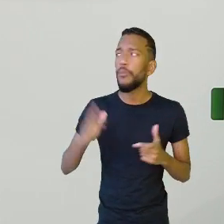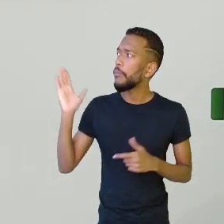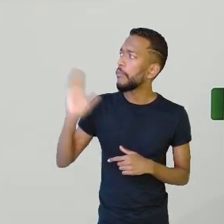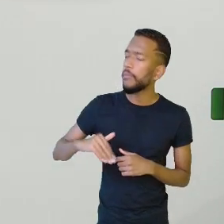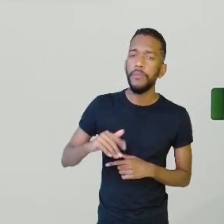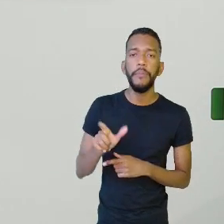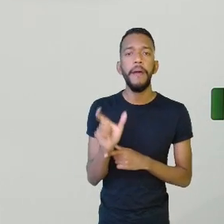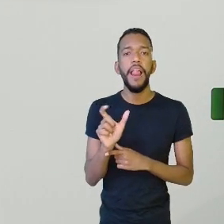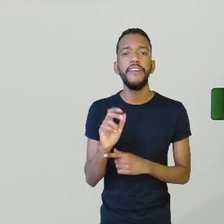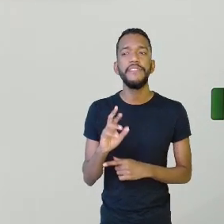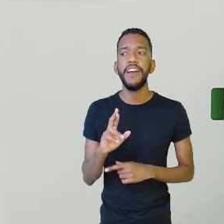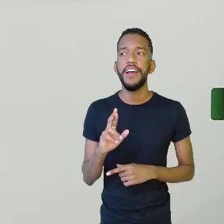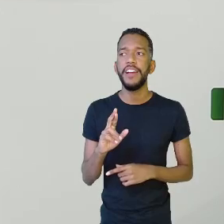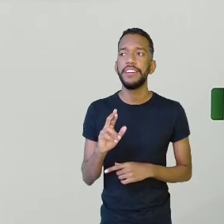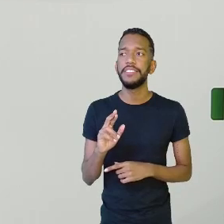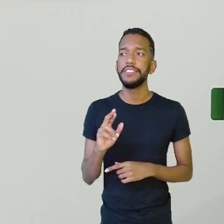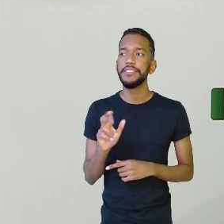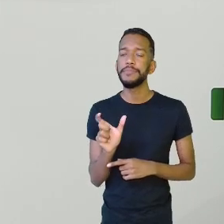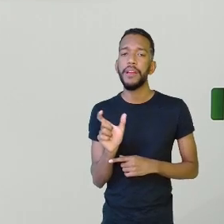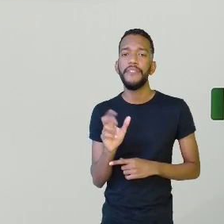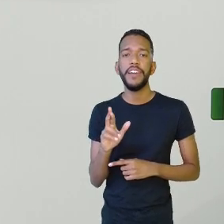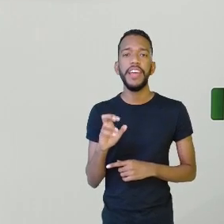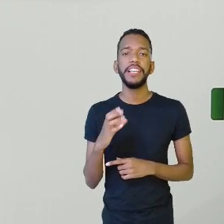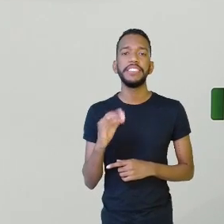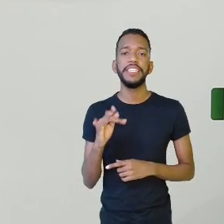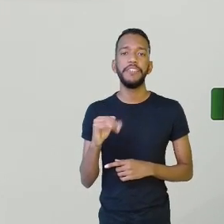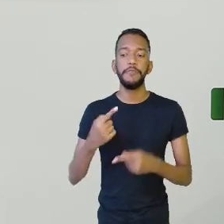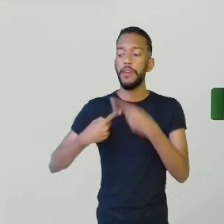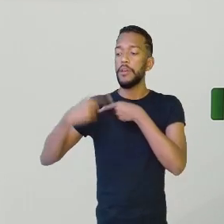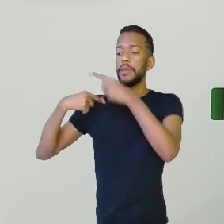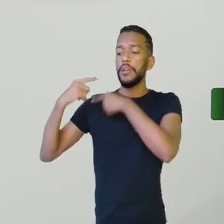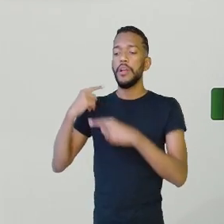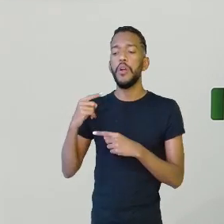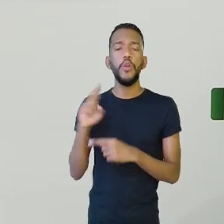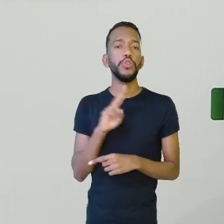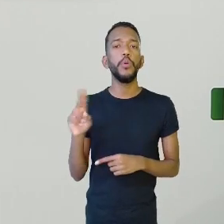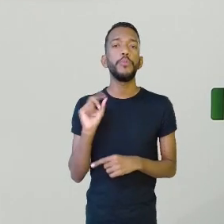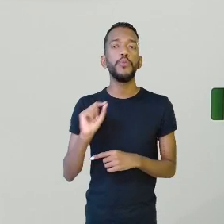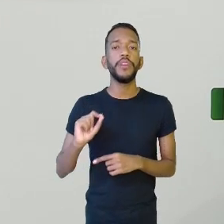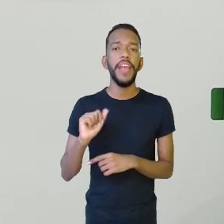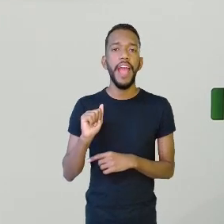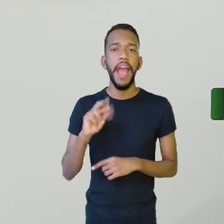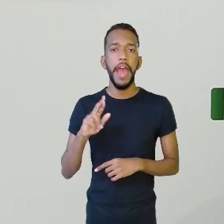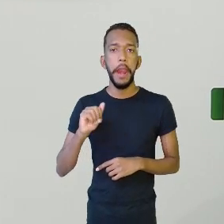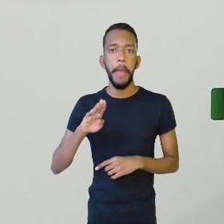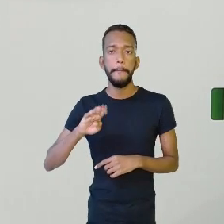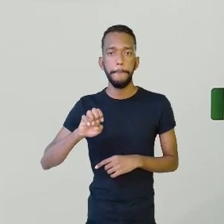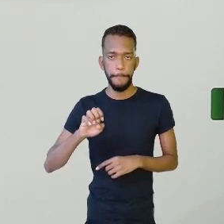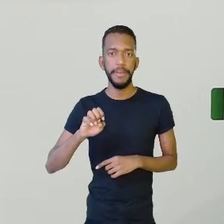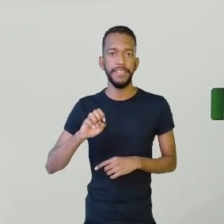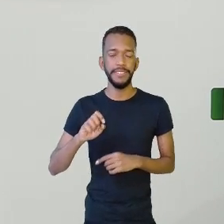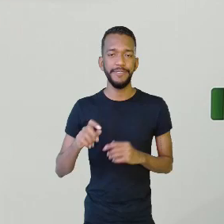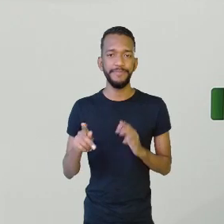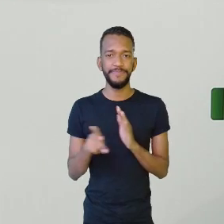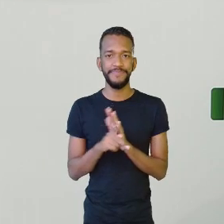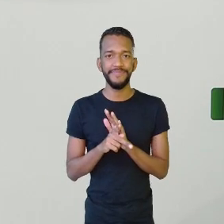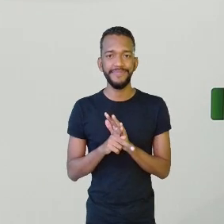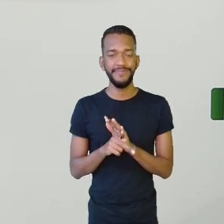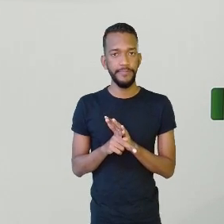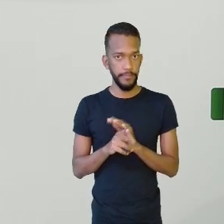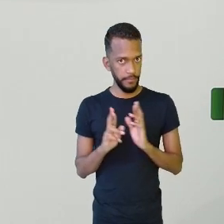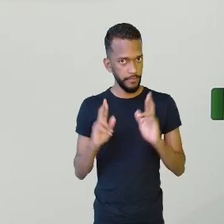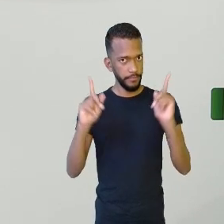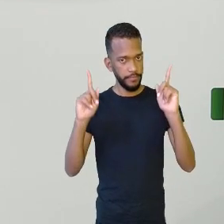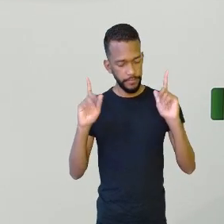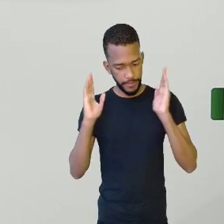cidade? Então, esse nome da nossa cidade, ele vem do árabe, que é uma língua totalmente diferente da